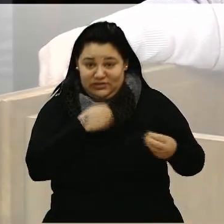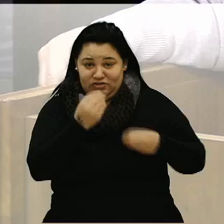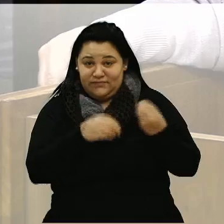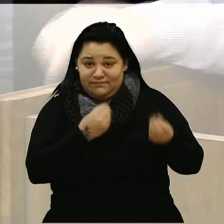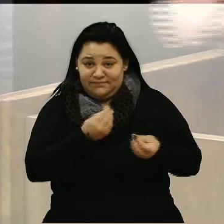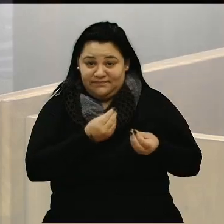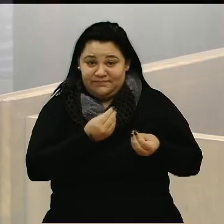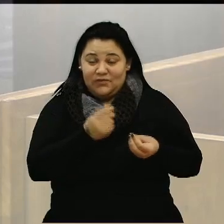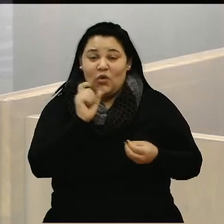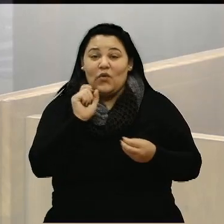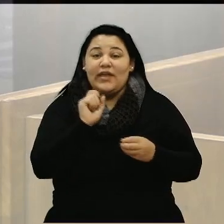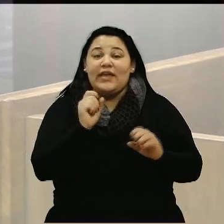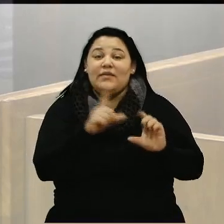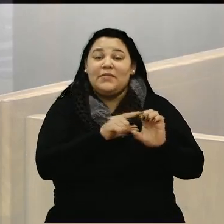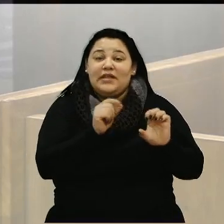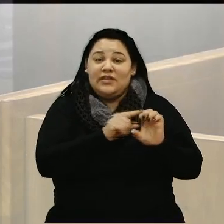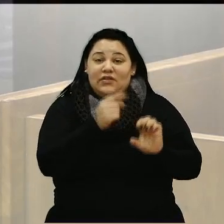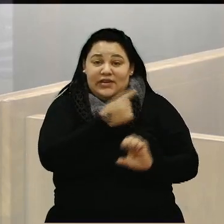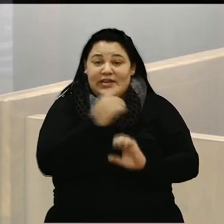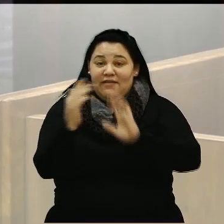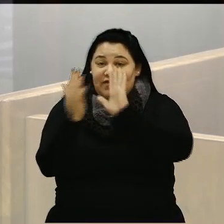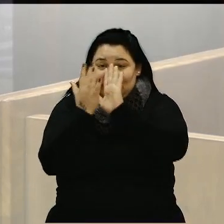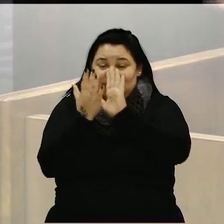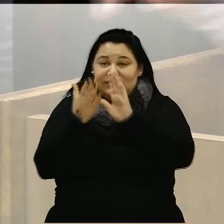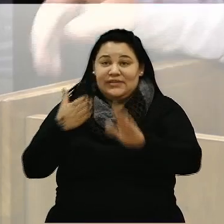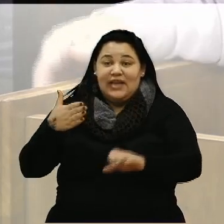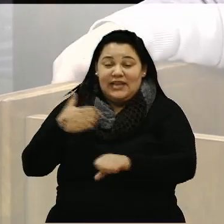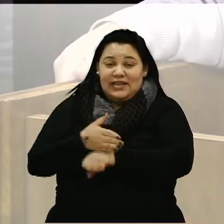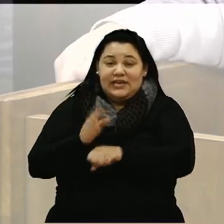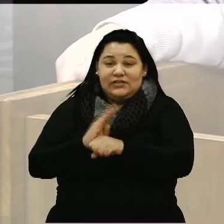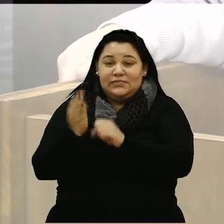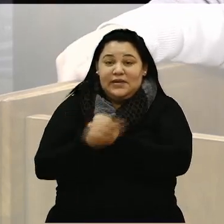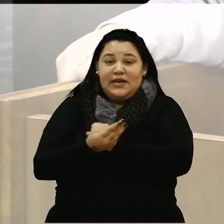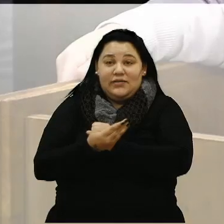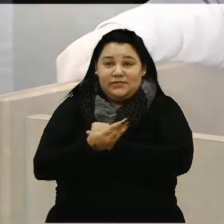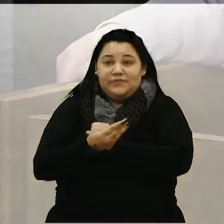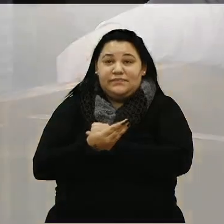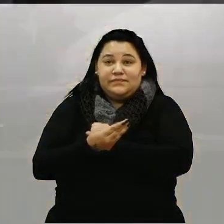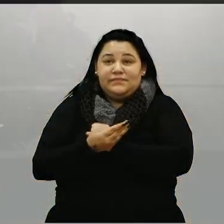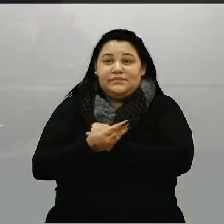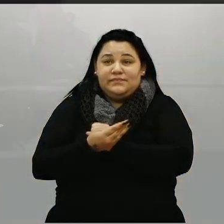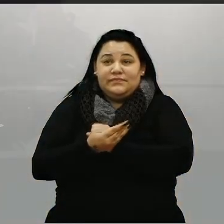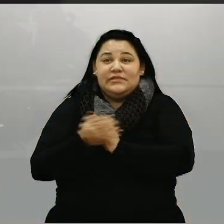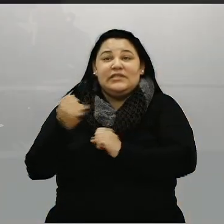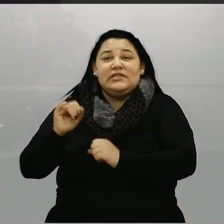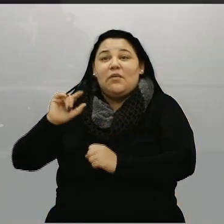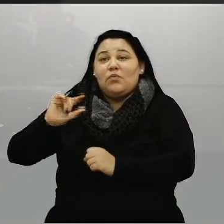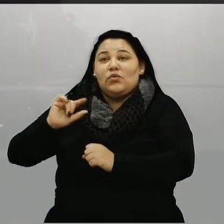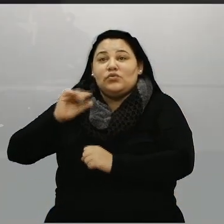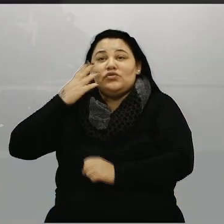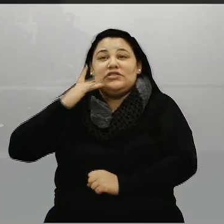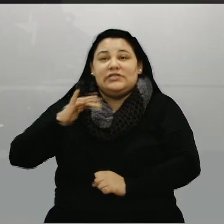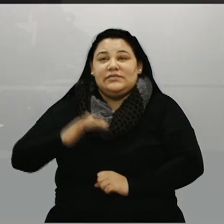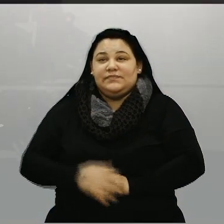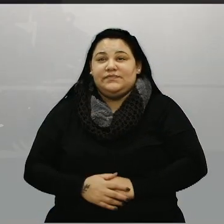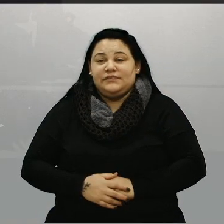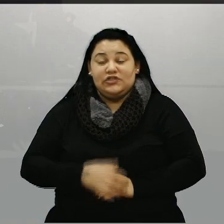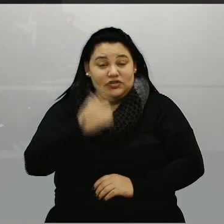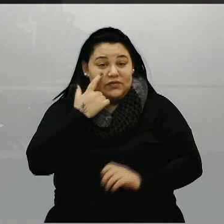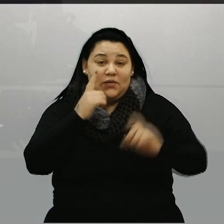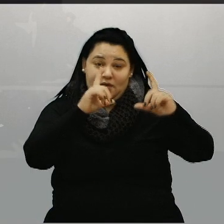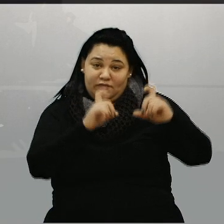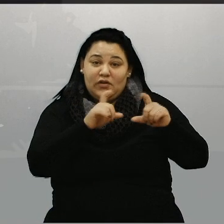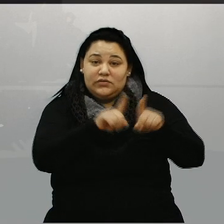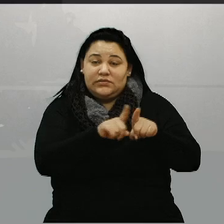esse empresário tá passando na entrada do bairro Planalto. E se fosse de poucos dias, aí a gente vê uma foto, né,